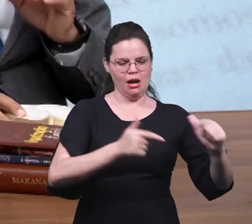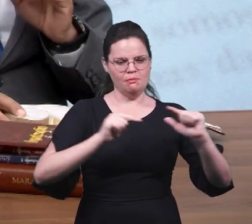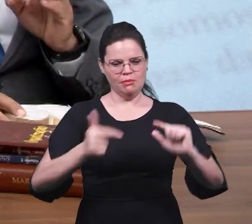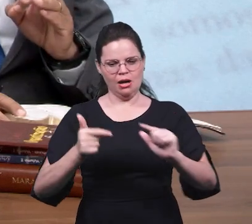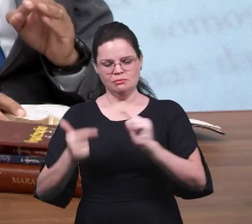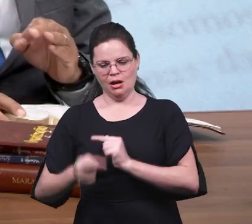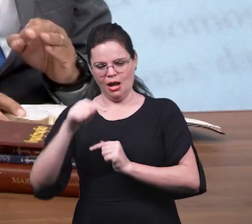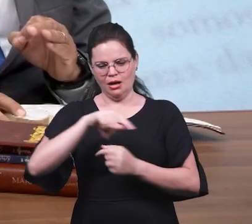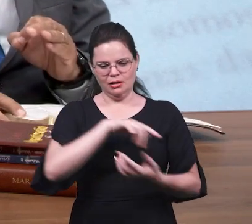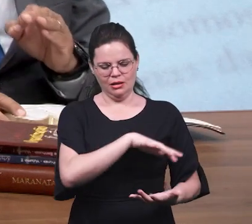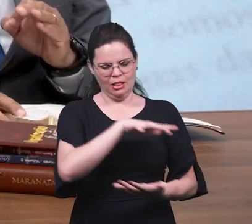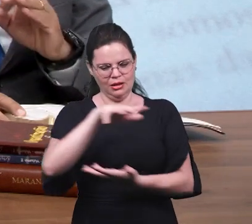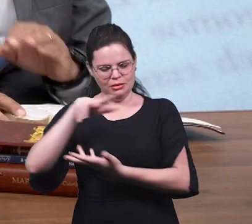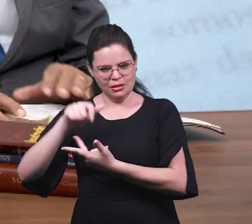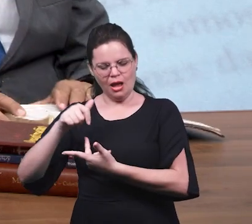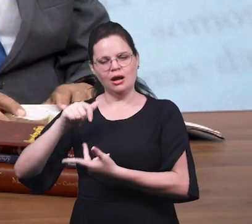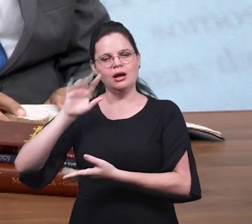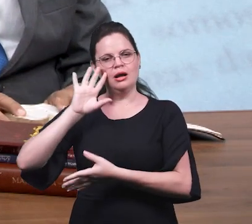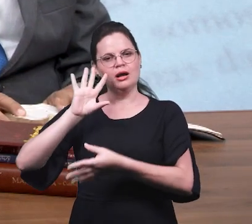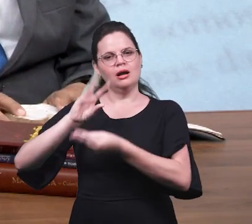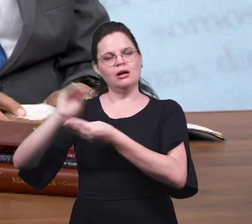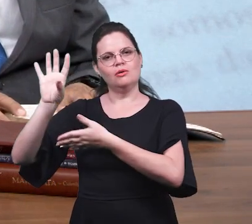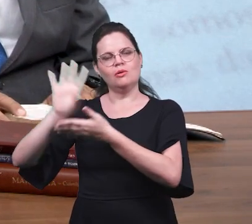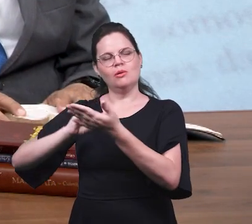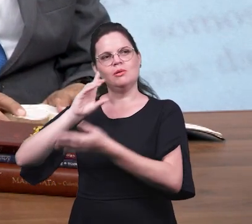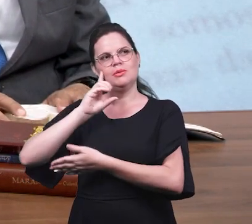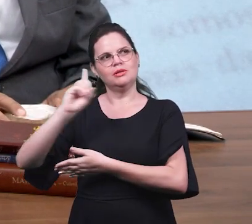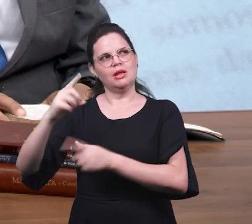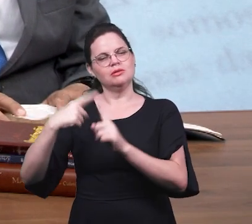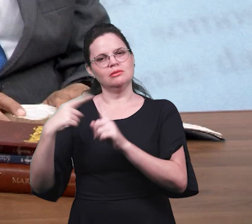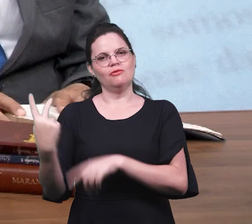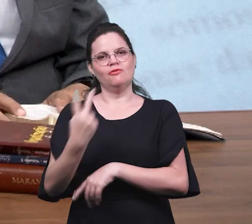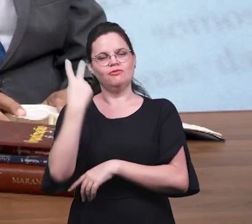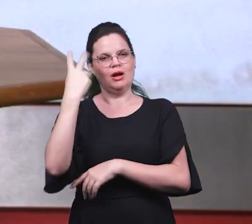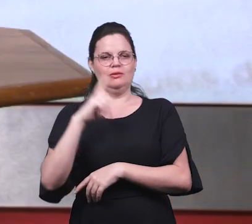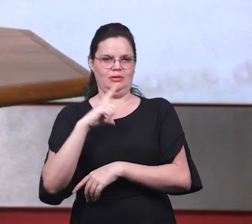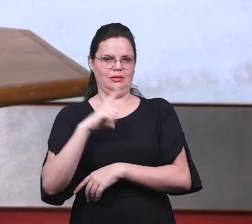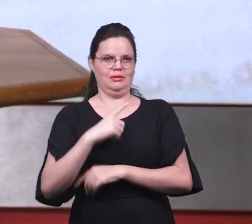e acrescenta valor à sua existência na Terra.